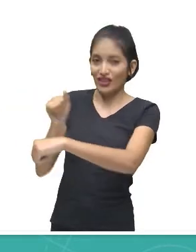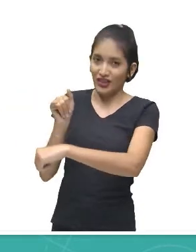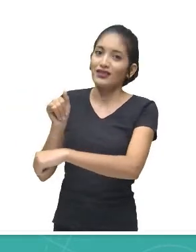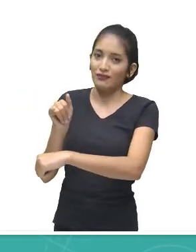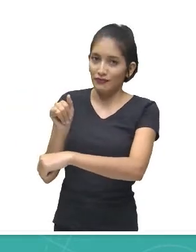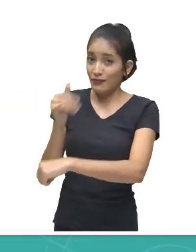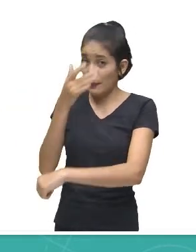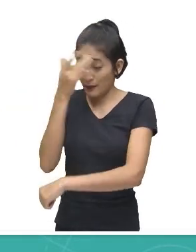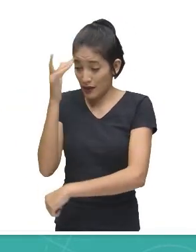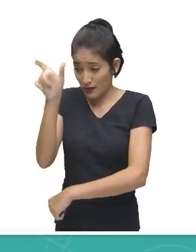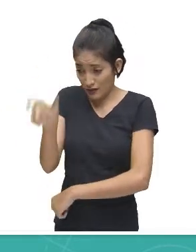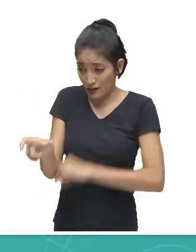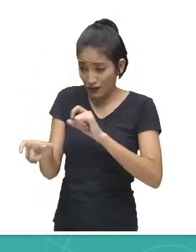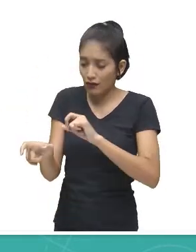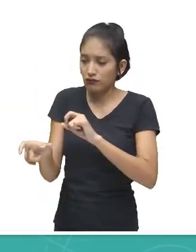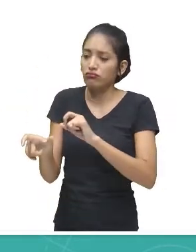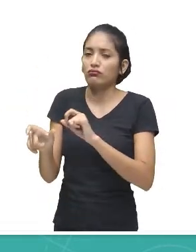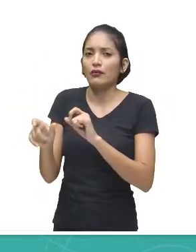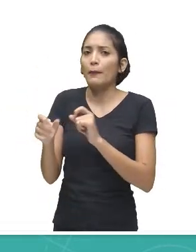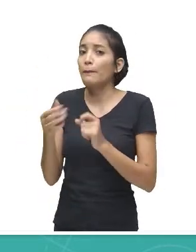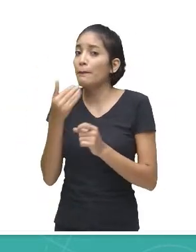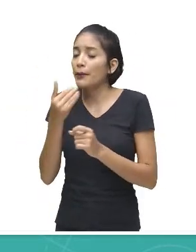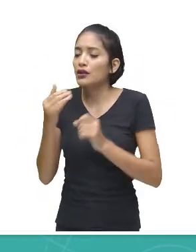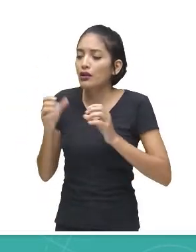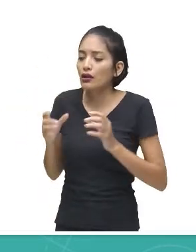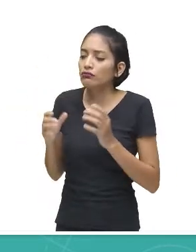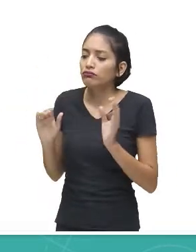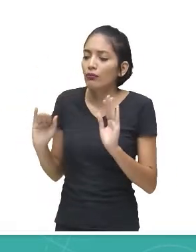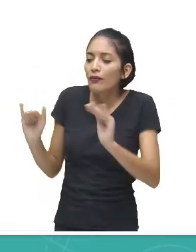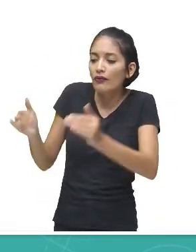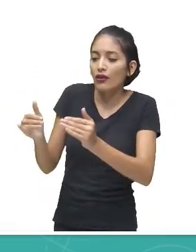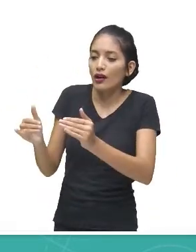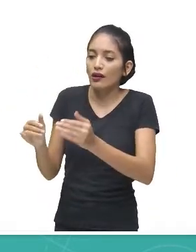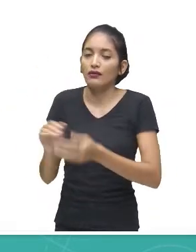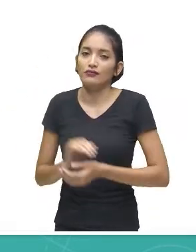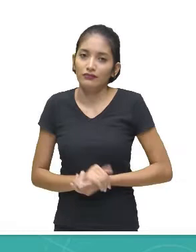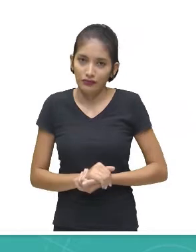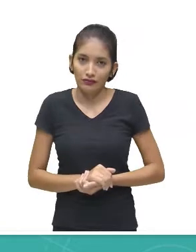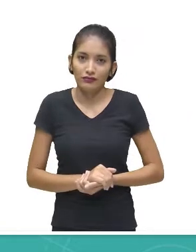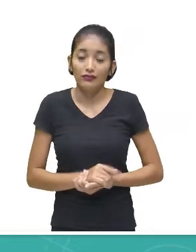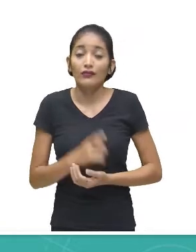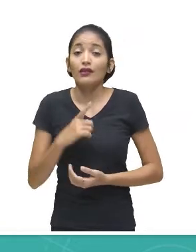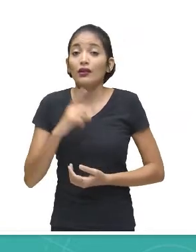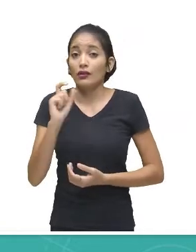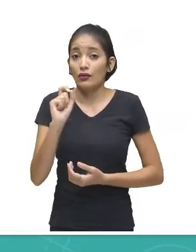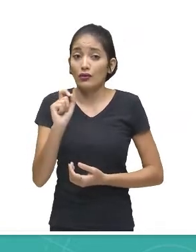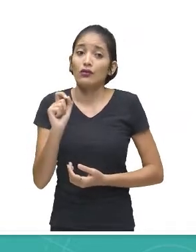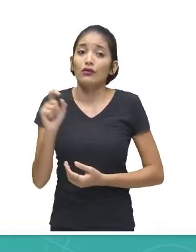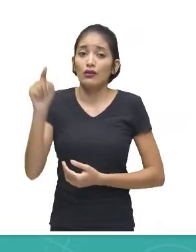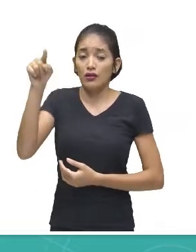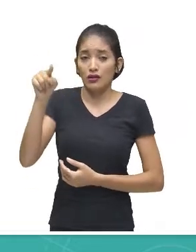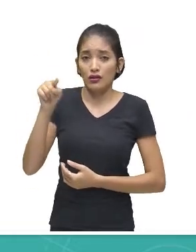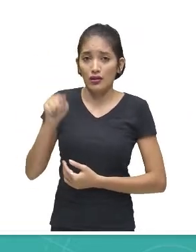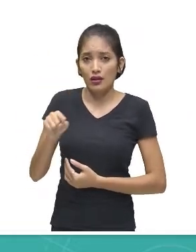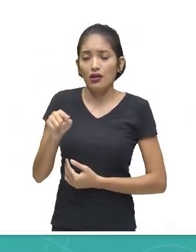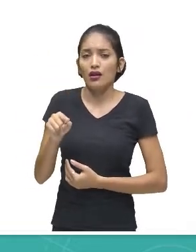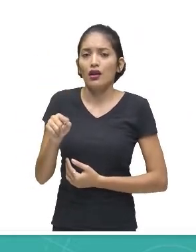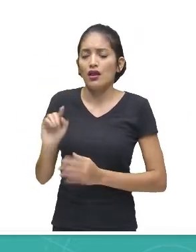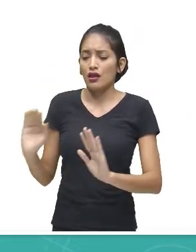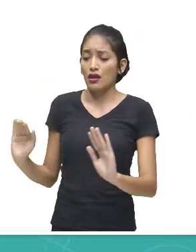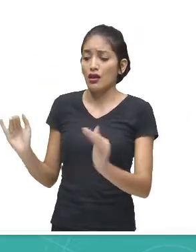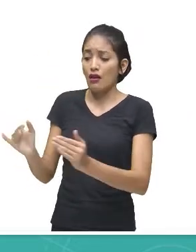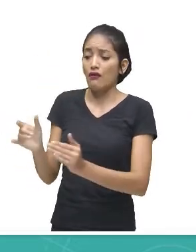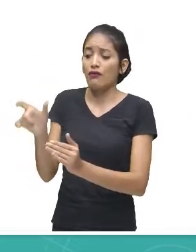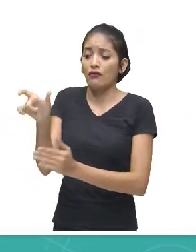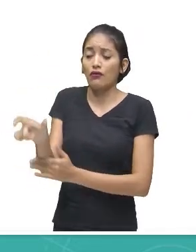ele chama a atenção, né? Caraca, moleque. Então, observe que eu tenho aqui uma exclamação, porque ele está dando ênfase